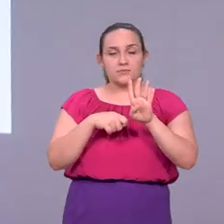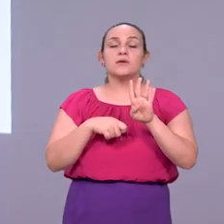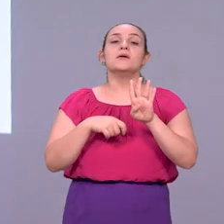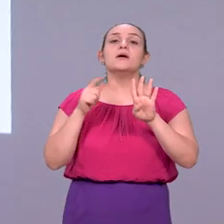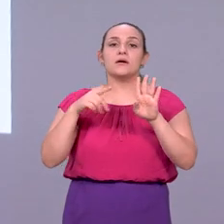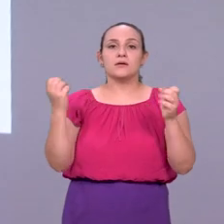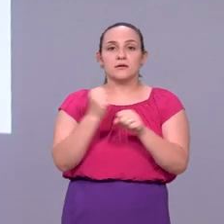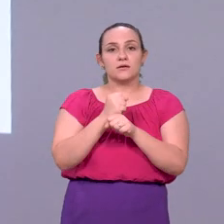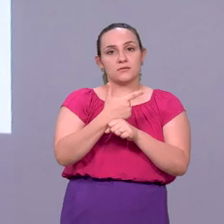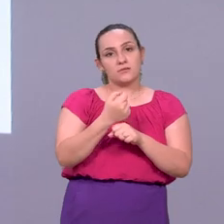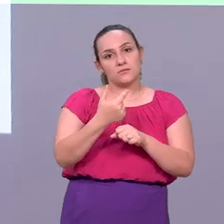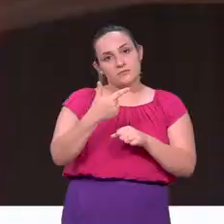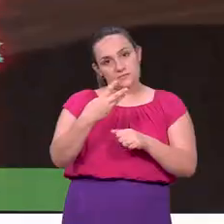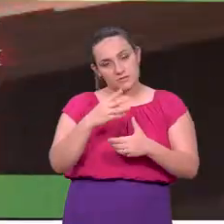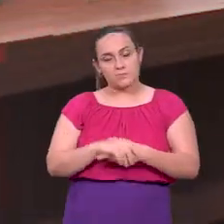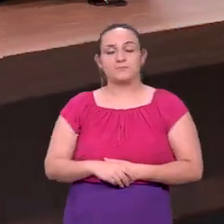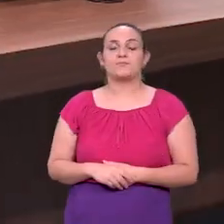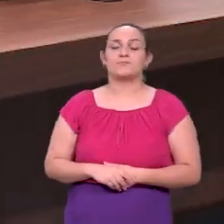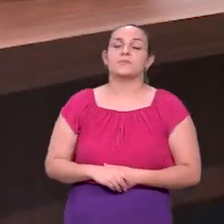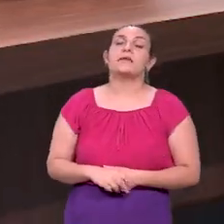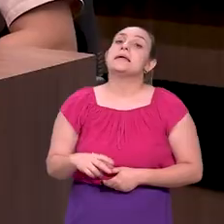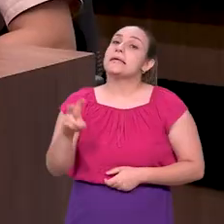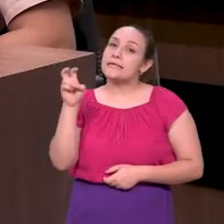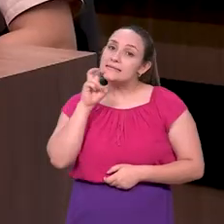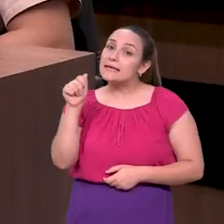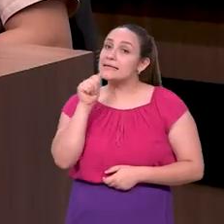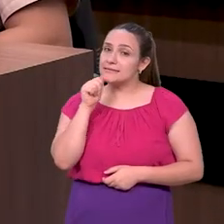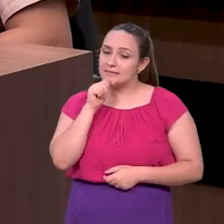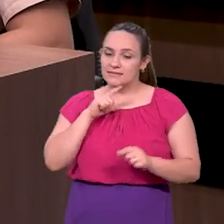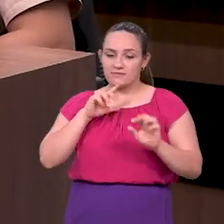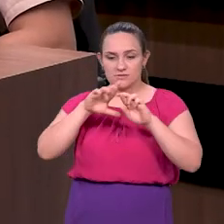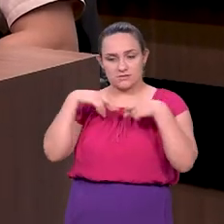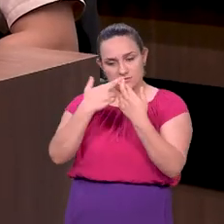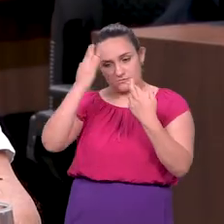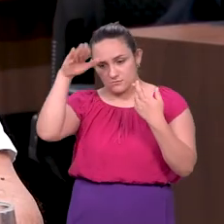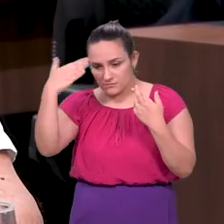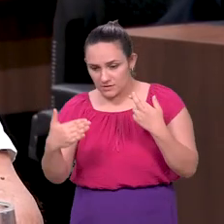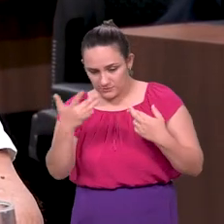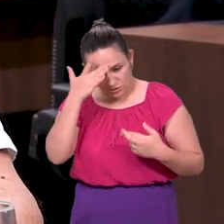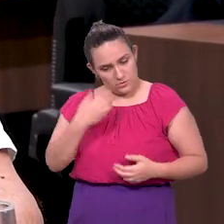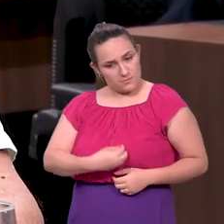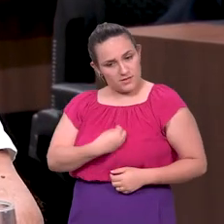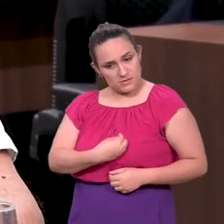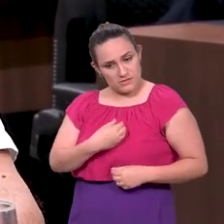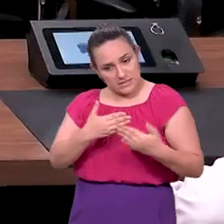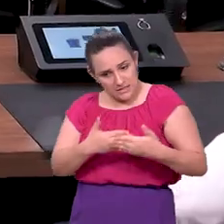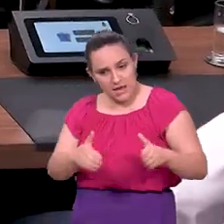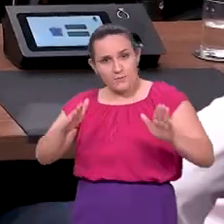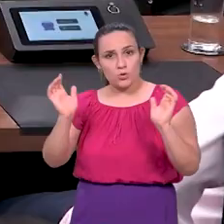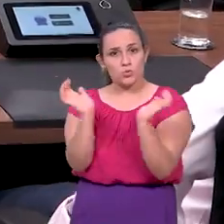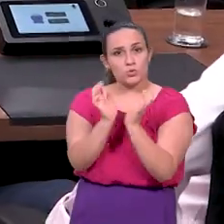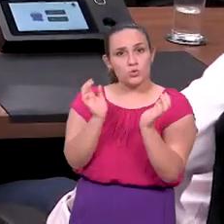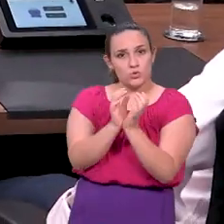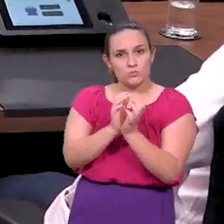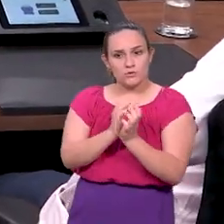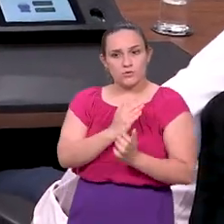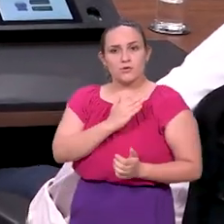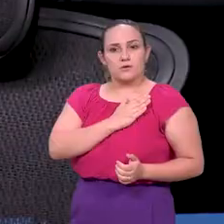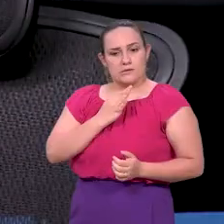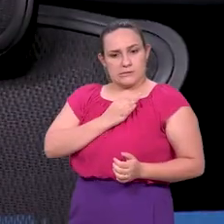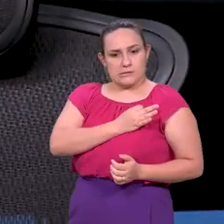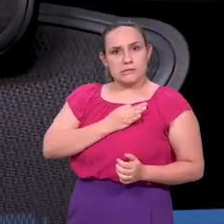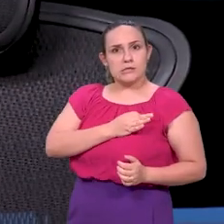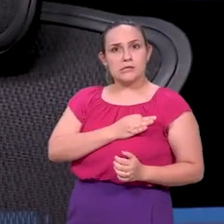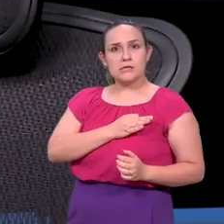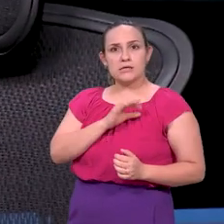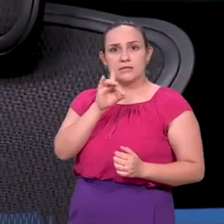quadrimestre de 2023. Ainda na quinta-feira, a sessão solene homenageou participantes e pioneiros dos clubes de